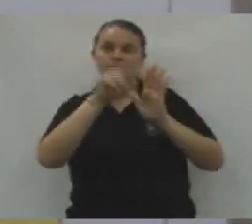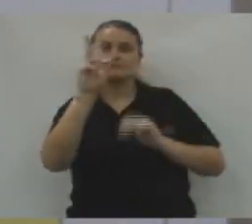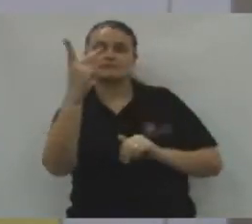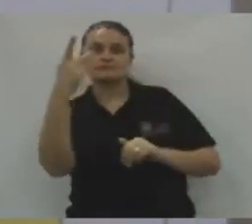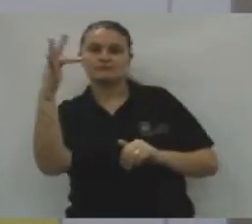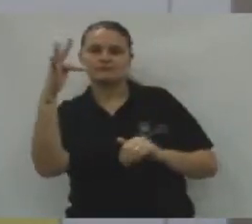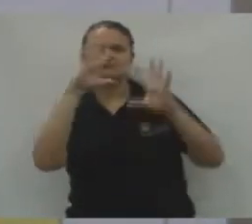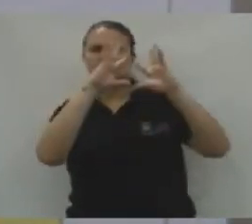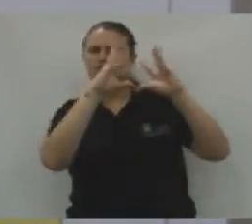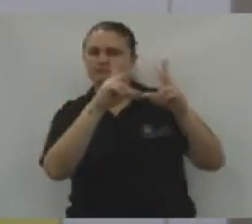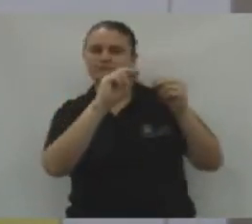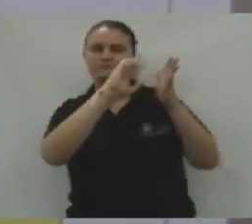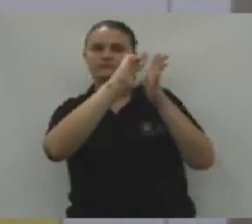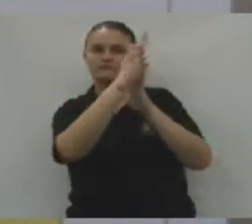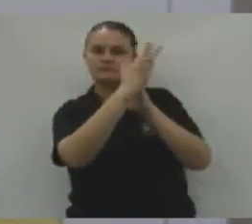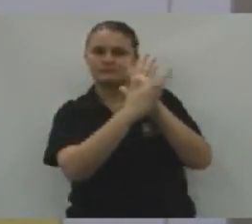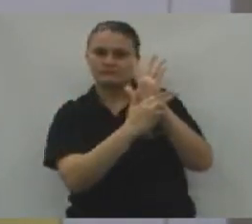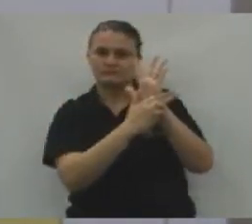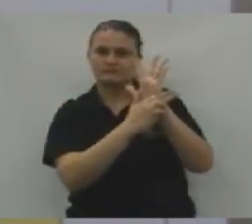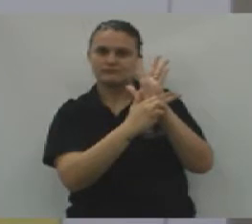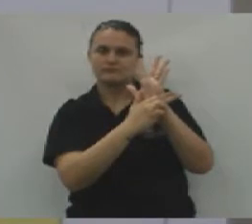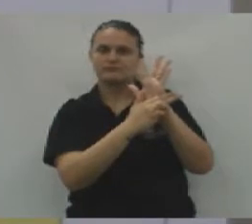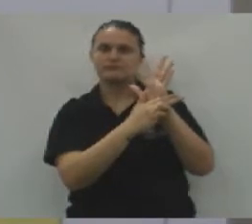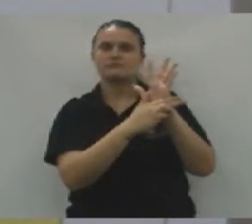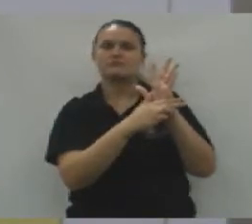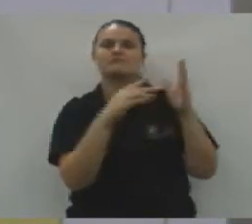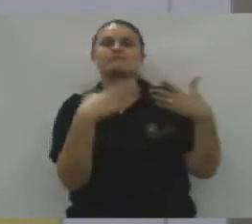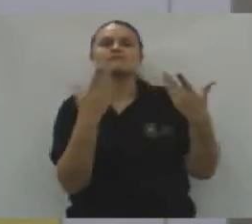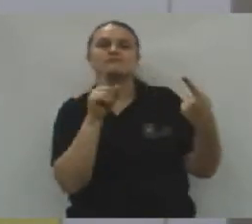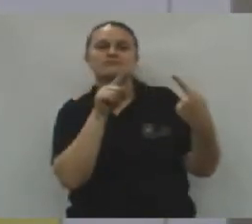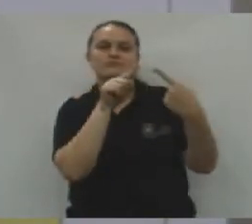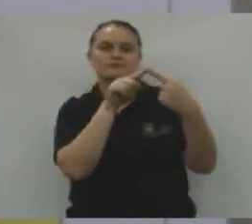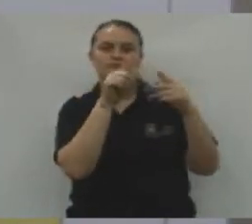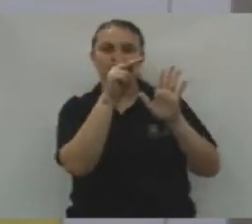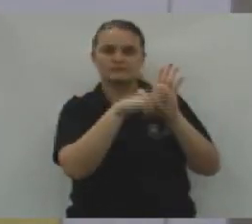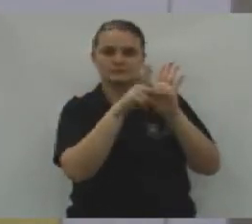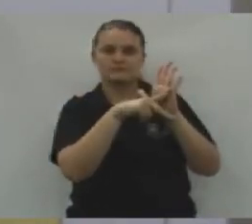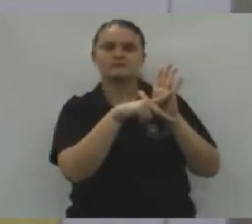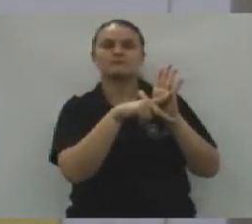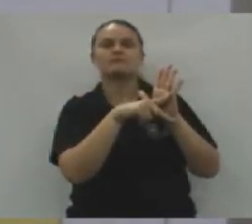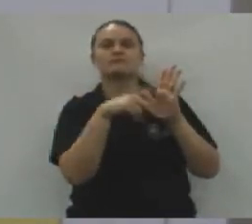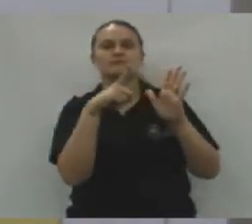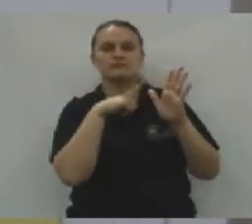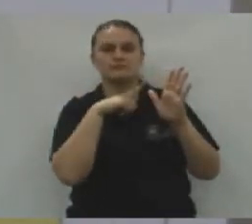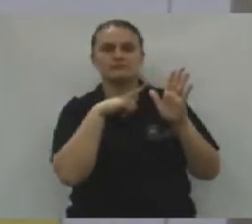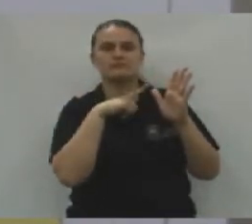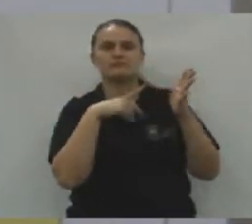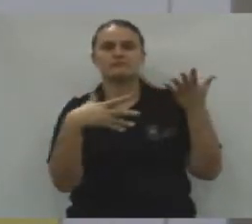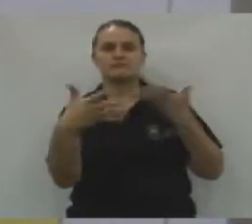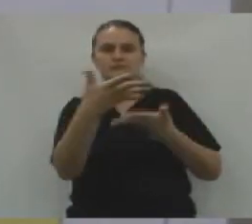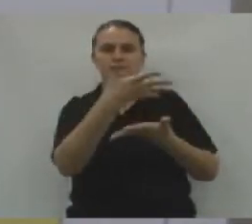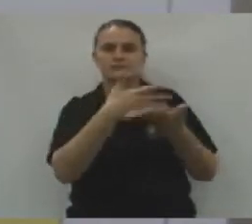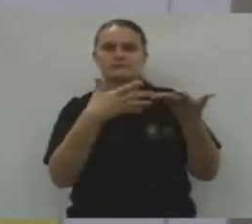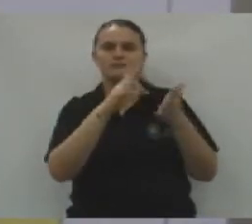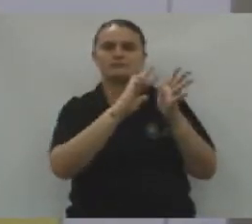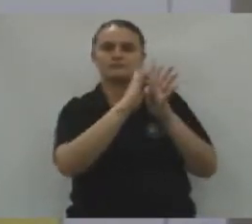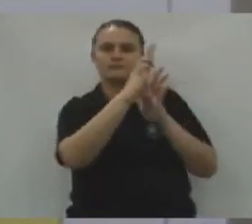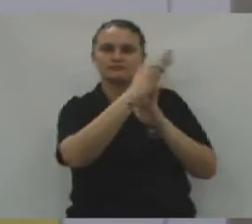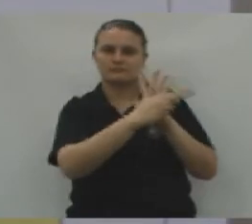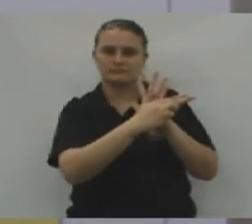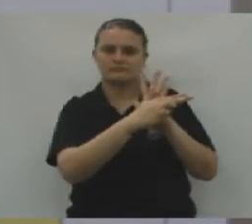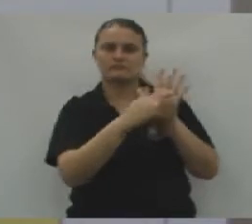essas questões, essas características o objetivo do projeto envolvem todas as